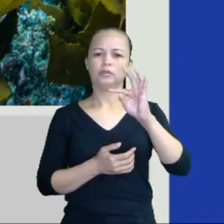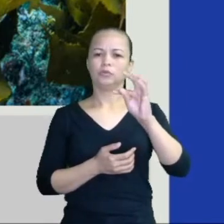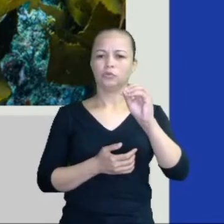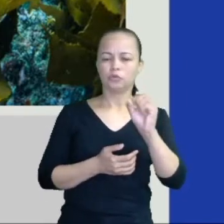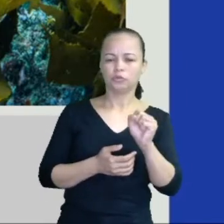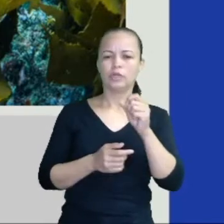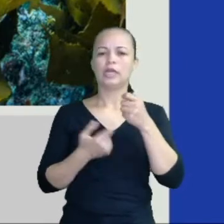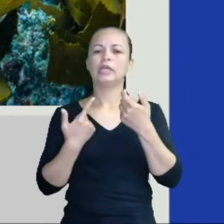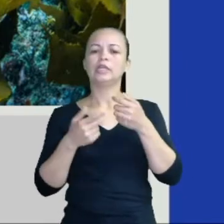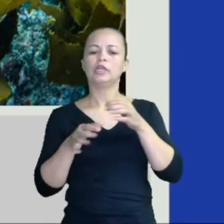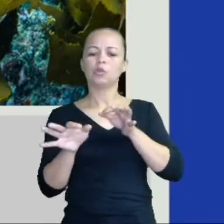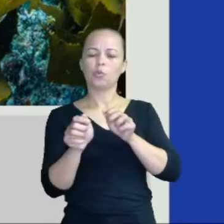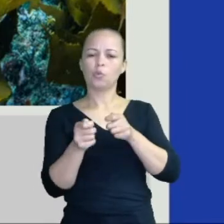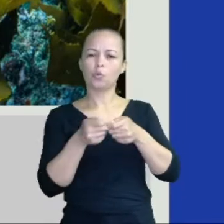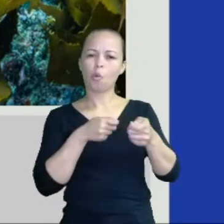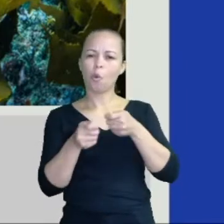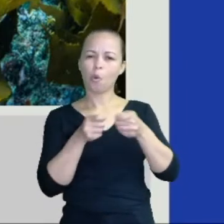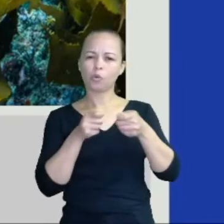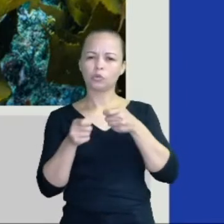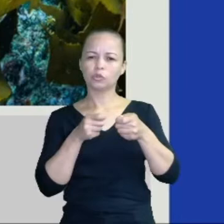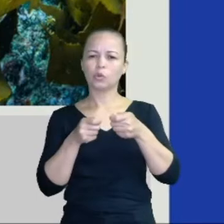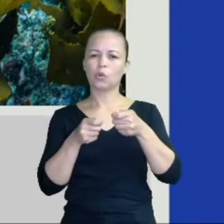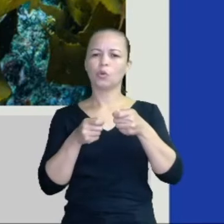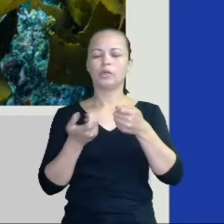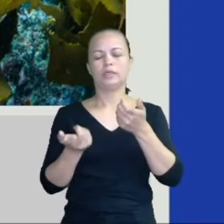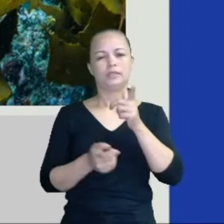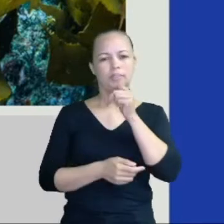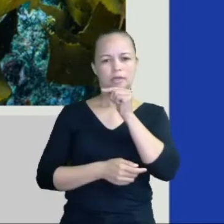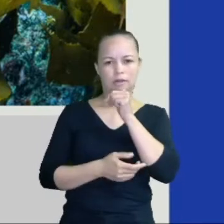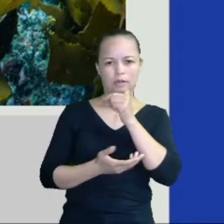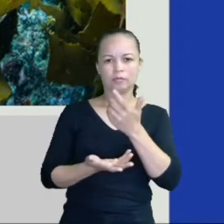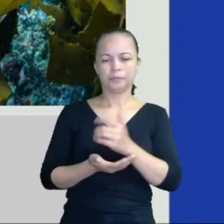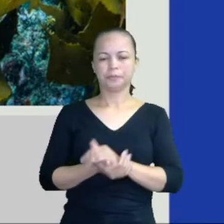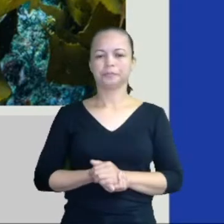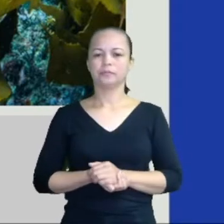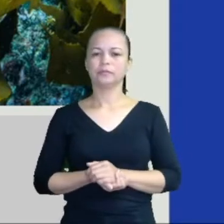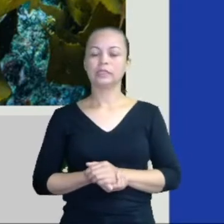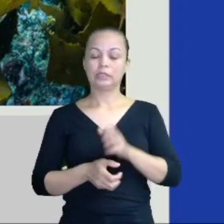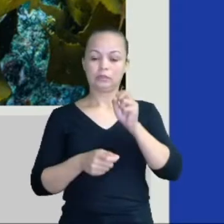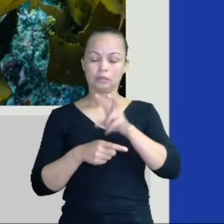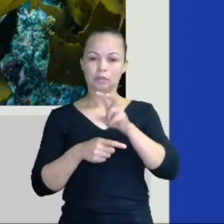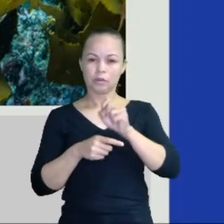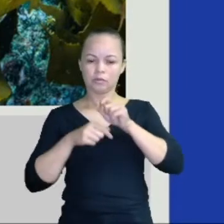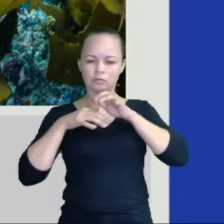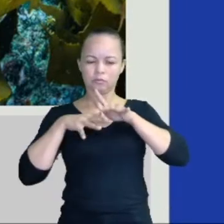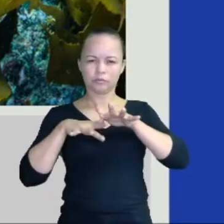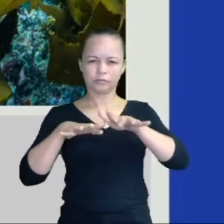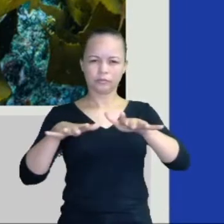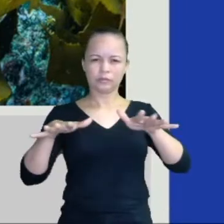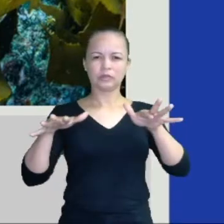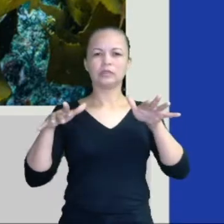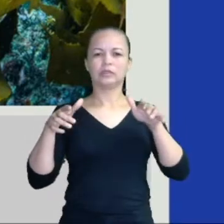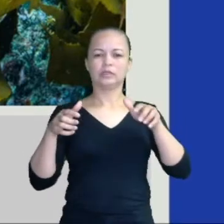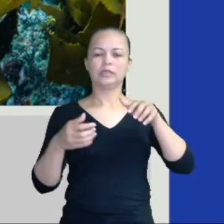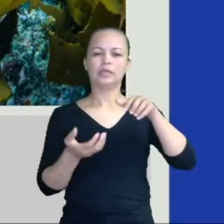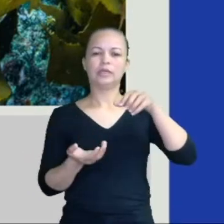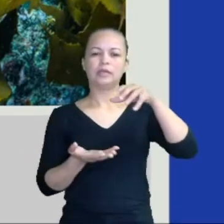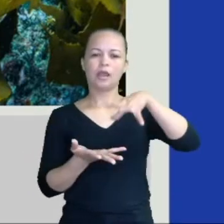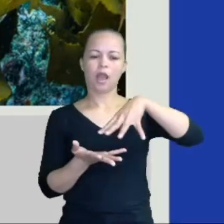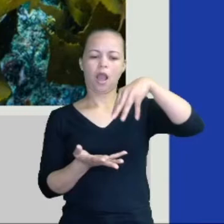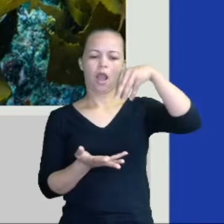microbiológico em água. Os vírus podem prevenir a proliferação de